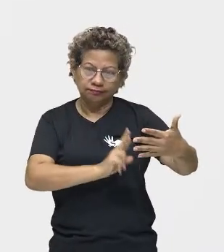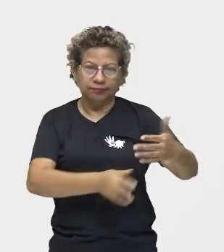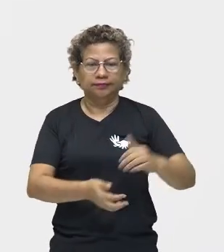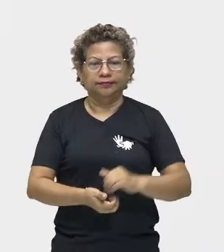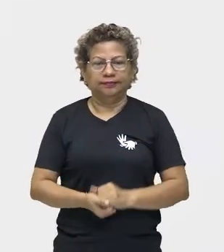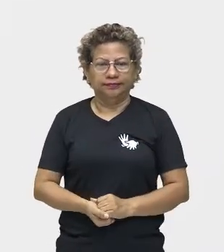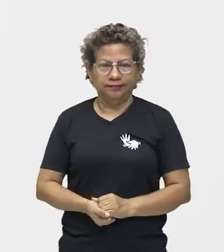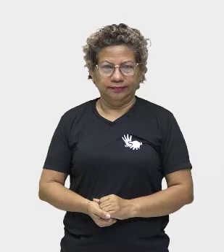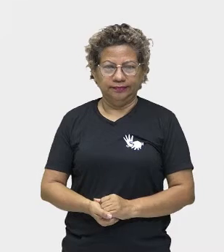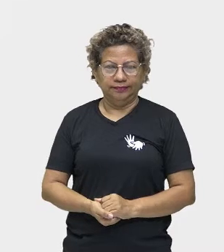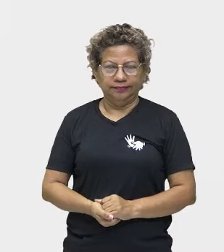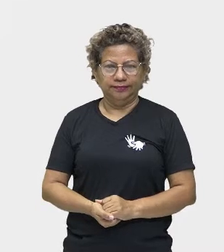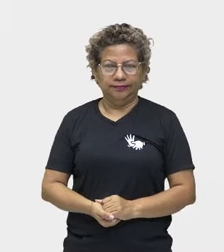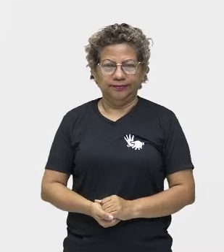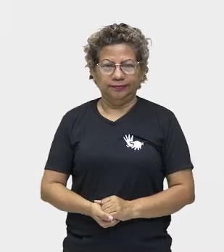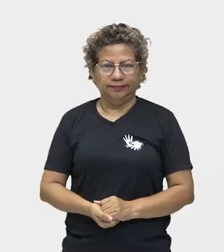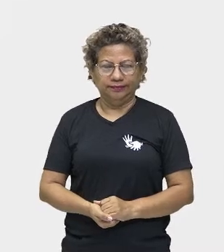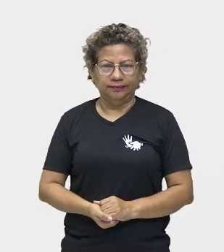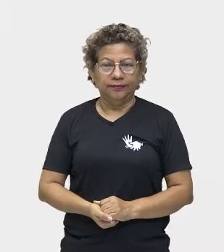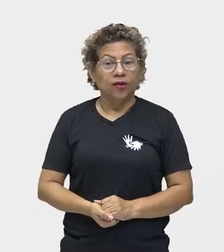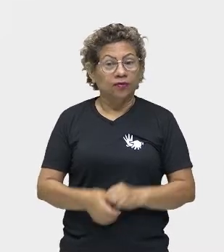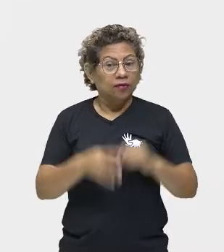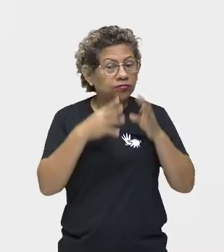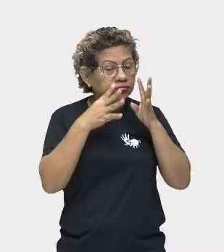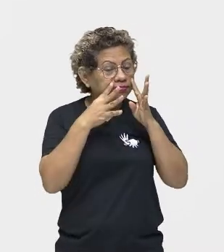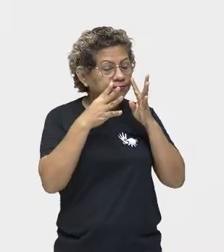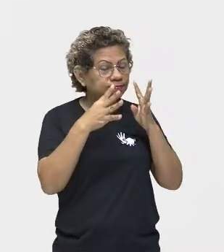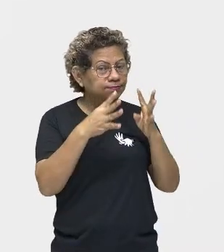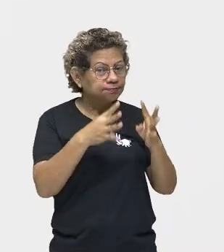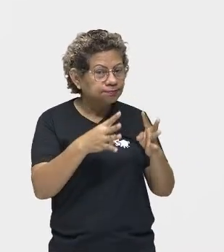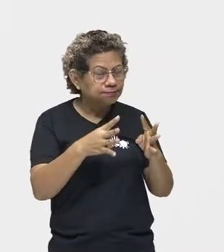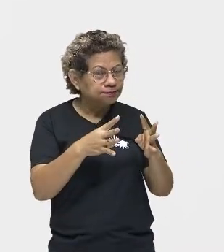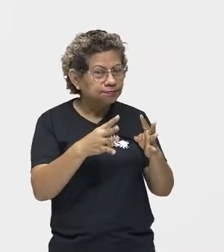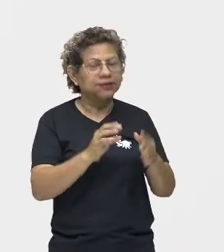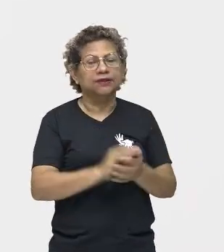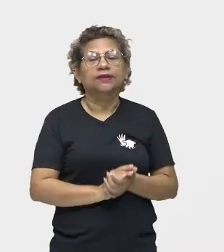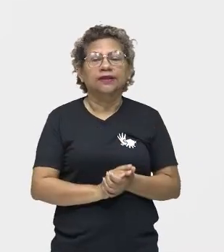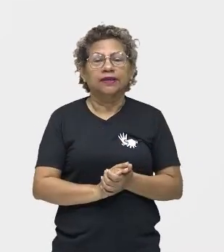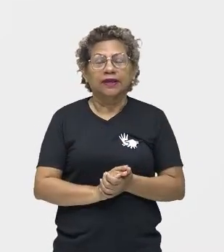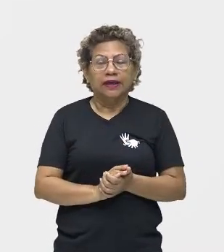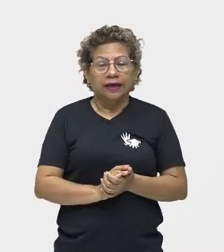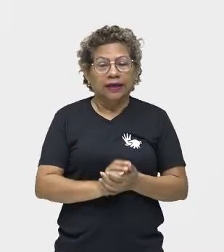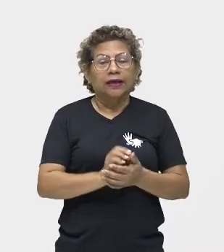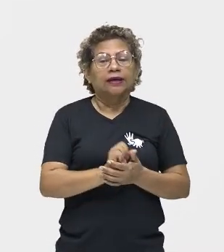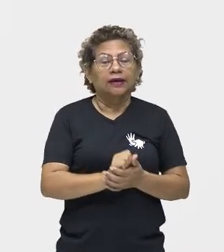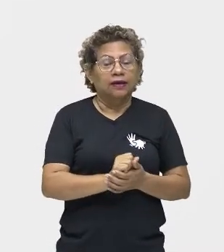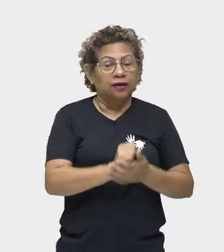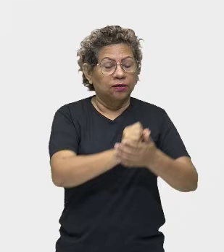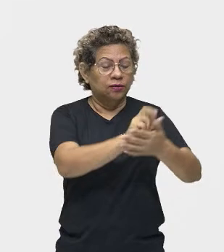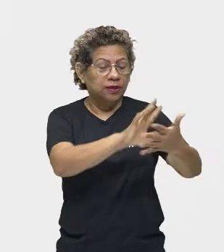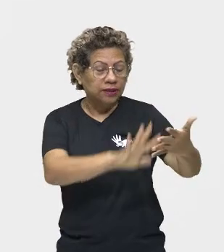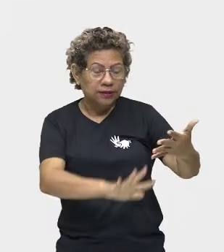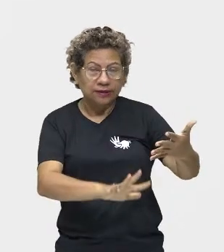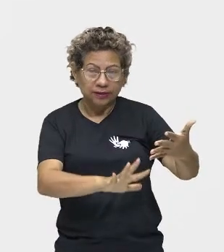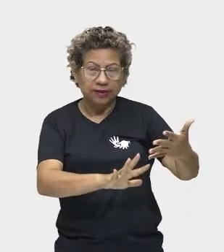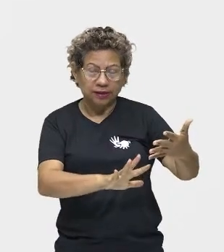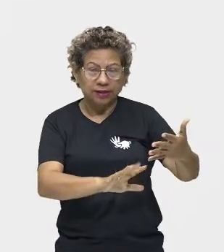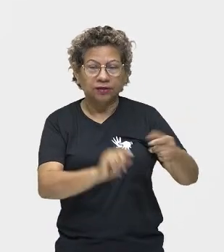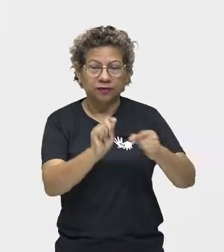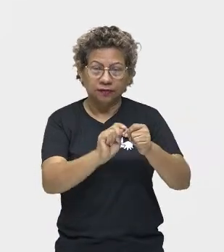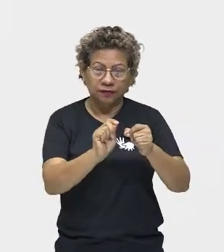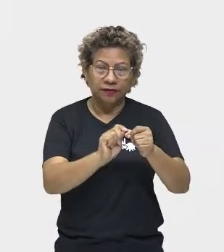a ela. Né? Ela é de origem aqui do Centro de Mídias e diz o seguinte: na figura a